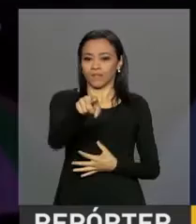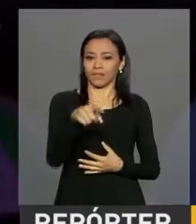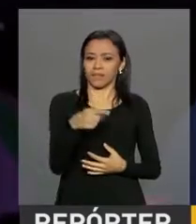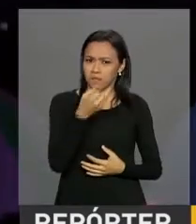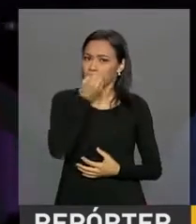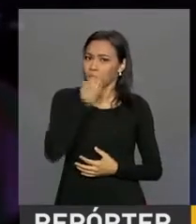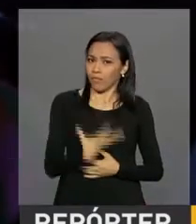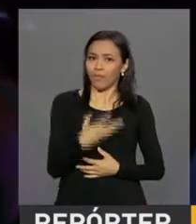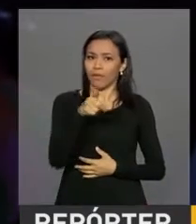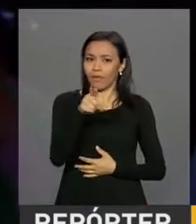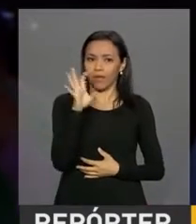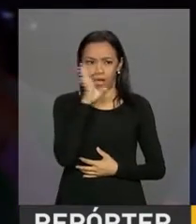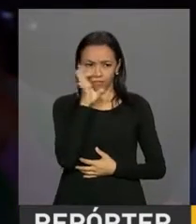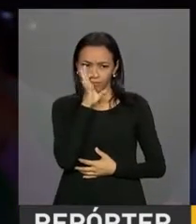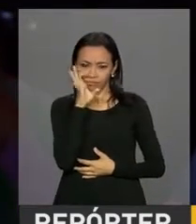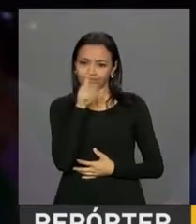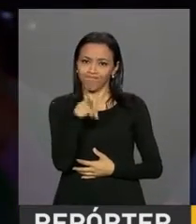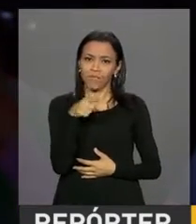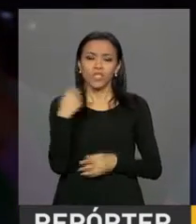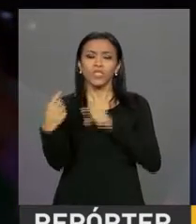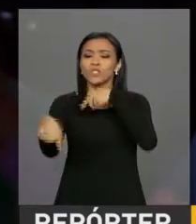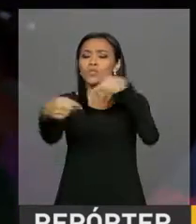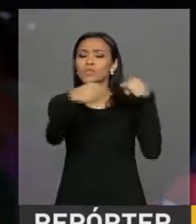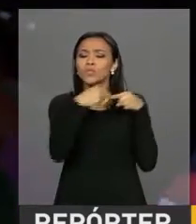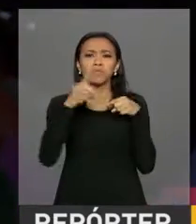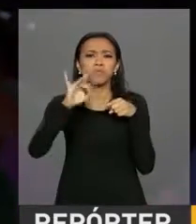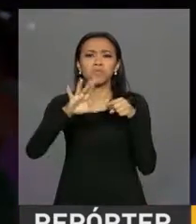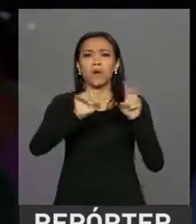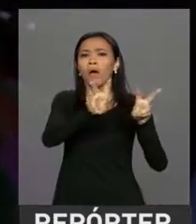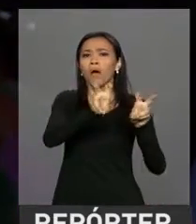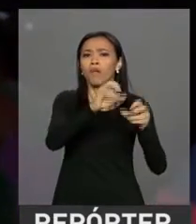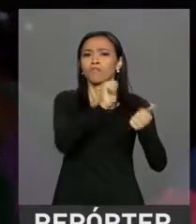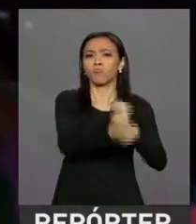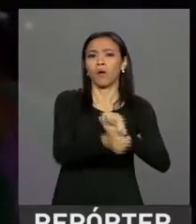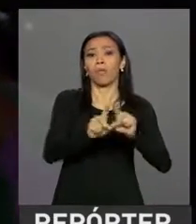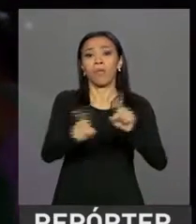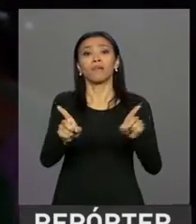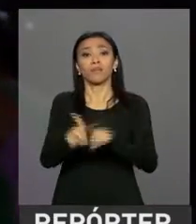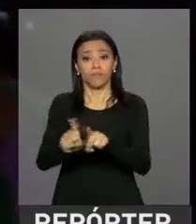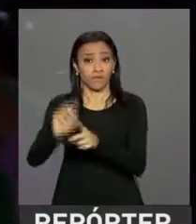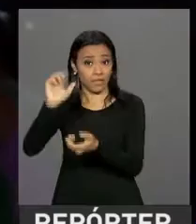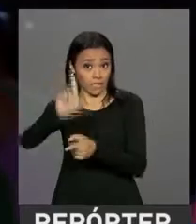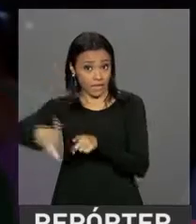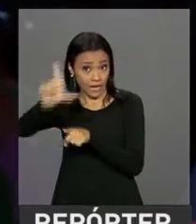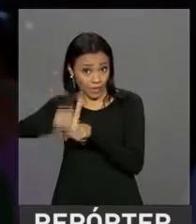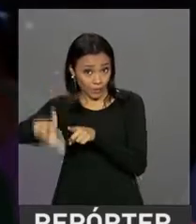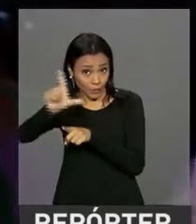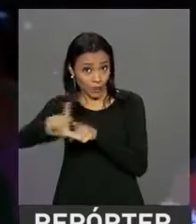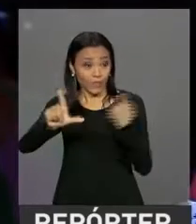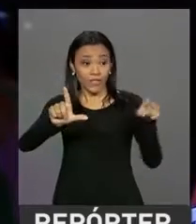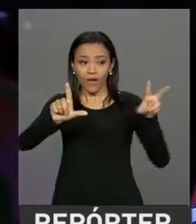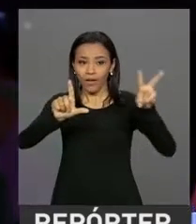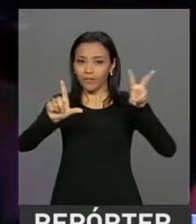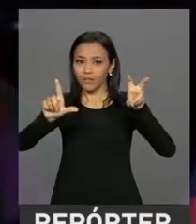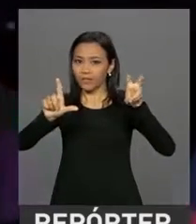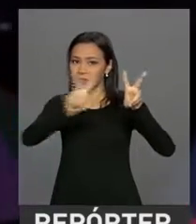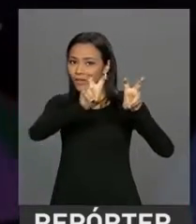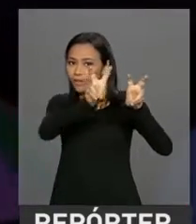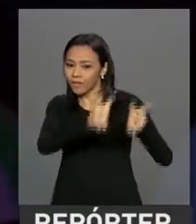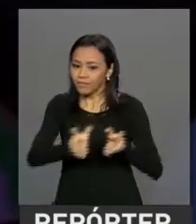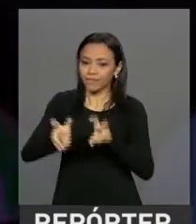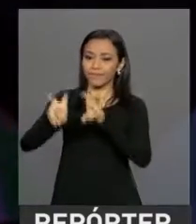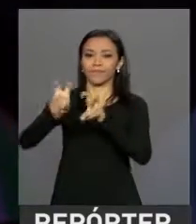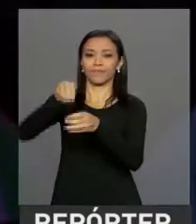a gente discutiu não apenas sobre futebol, né? A gente discutiu literatura, mas o futebol foi apenas uma isca para mostrar ao público